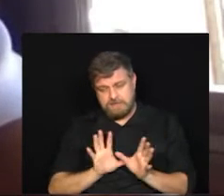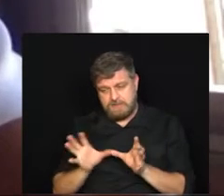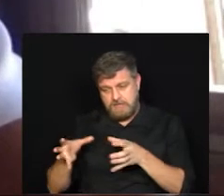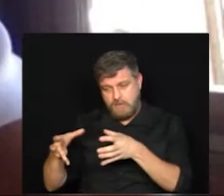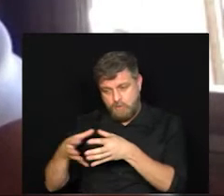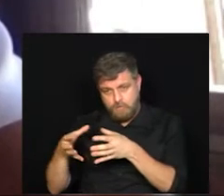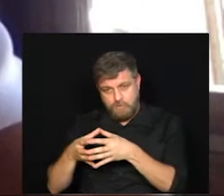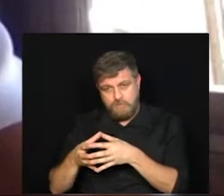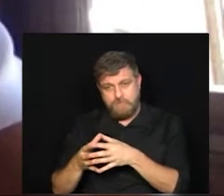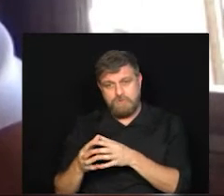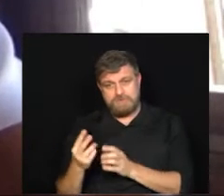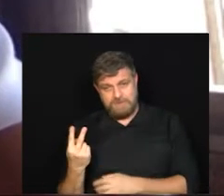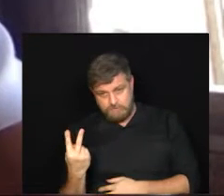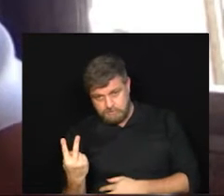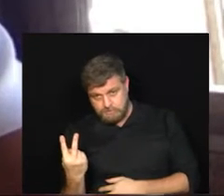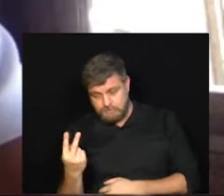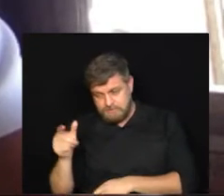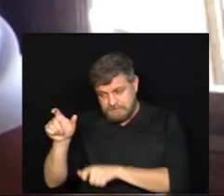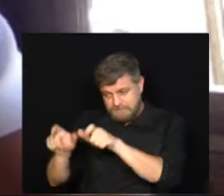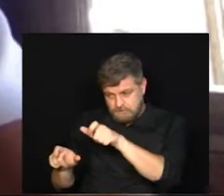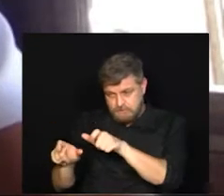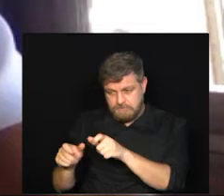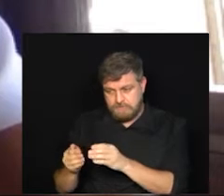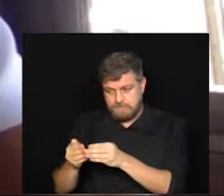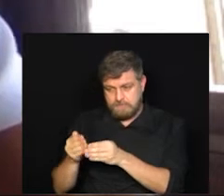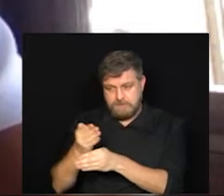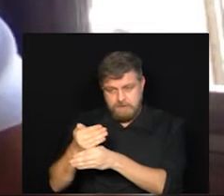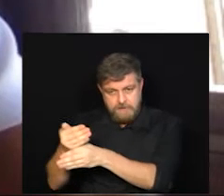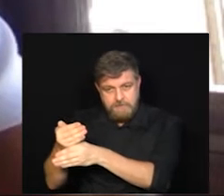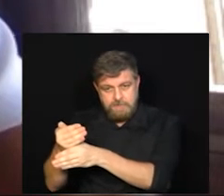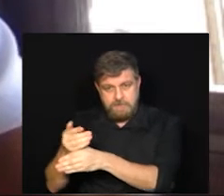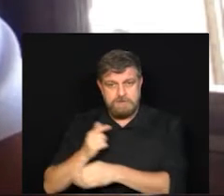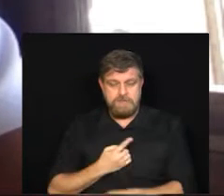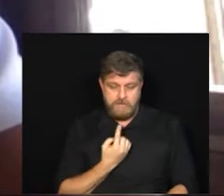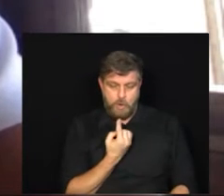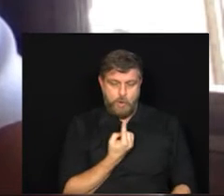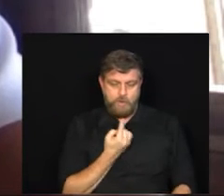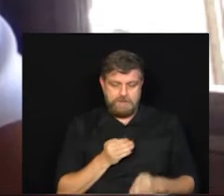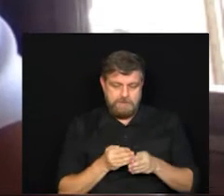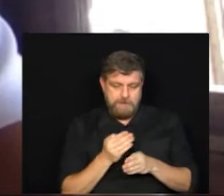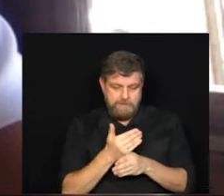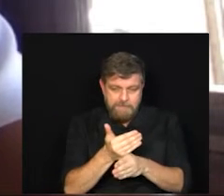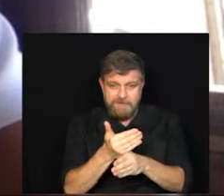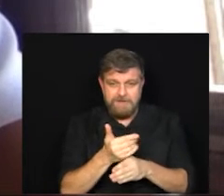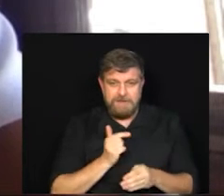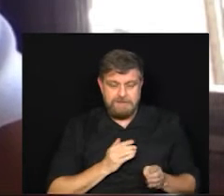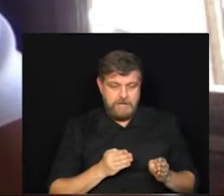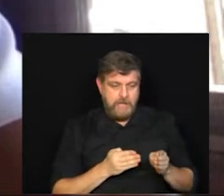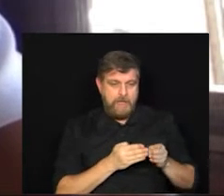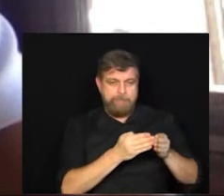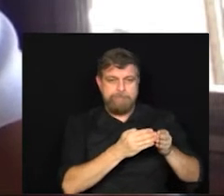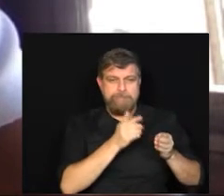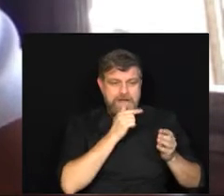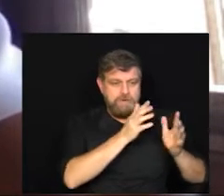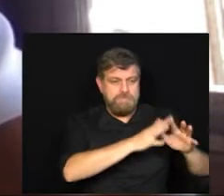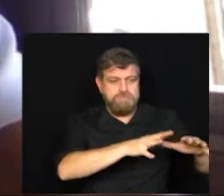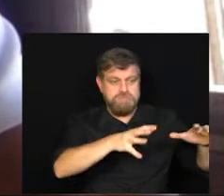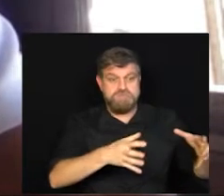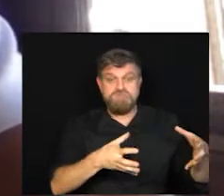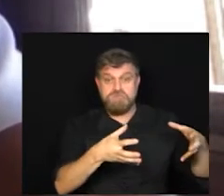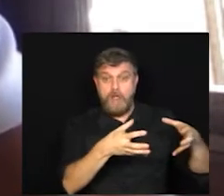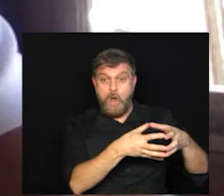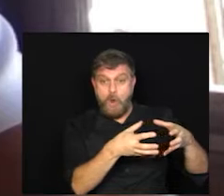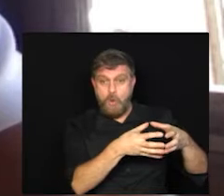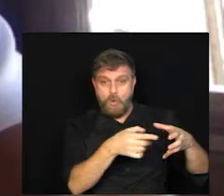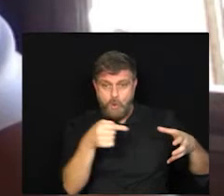são de dupla, tem as classes que são só você, uma pessoa só, e tem os barcos de oceano que são equipes.